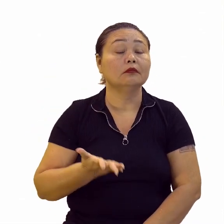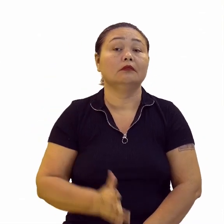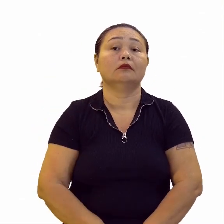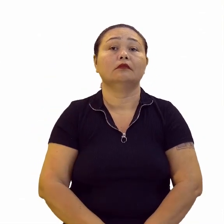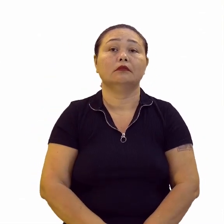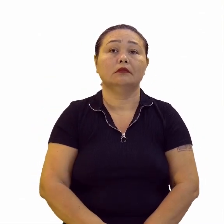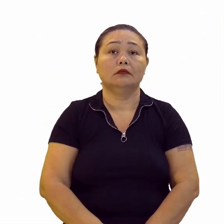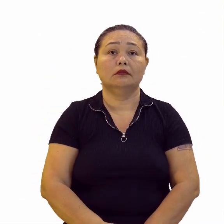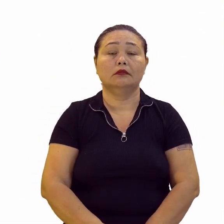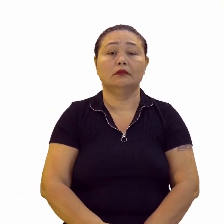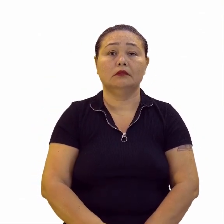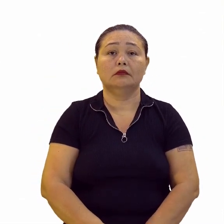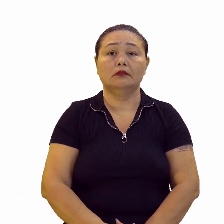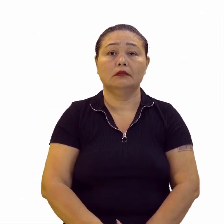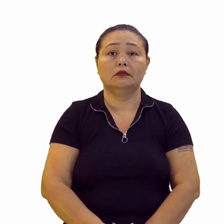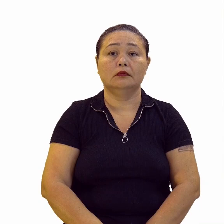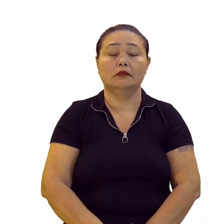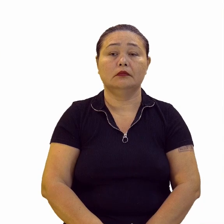E aí?